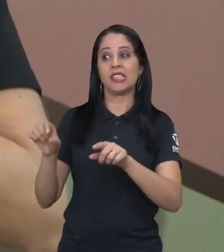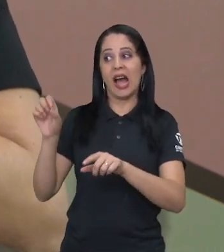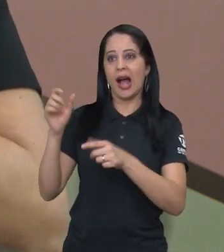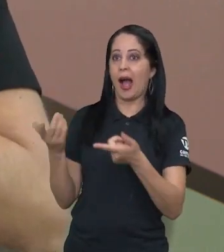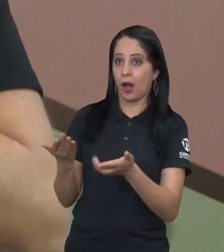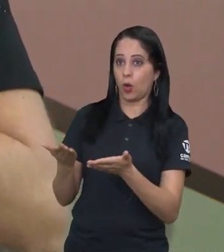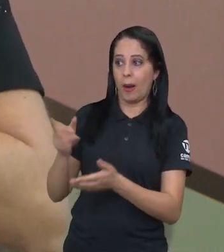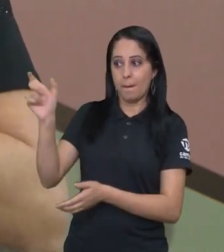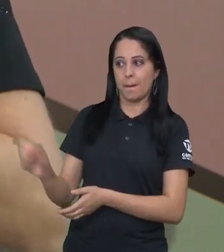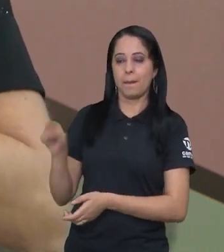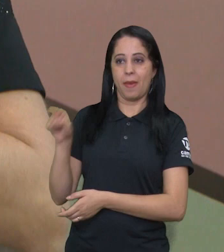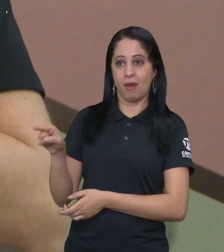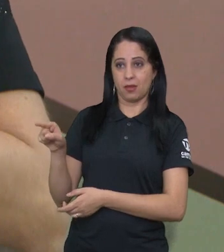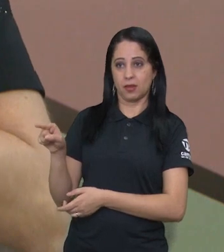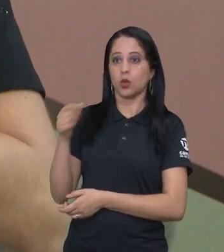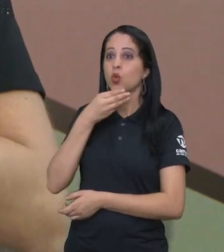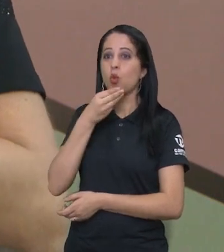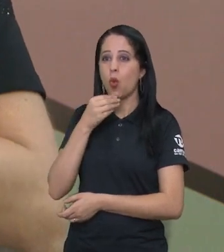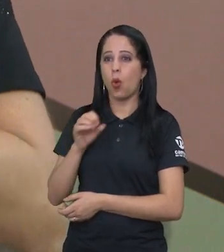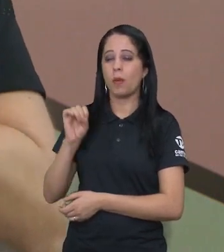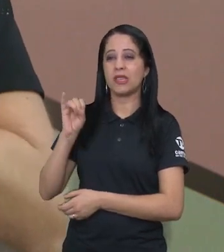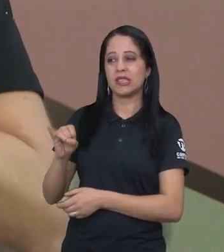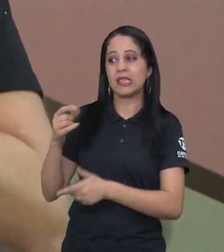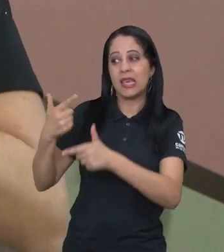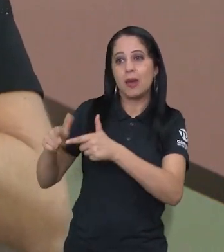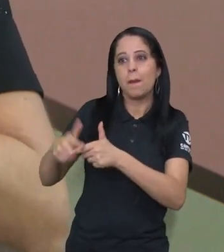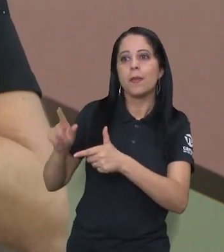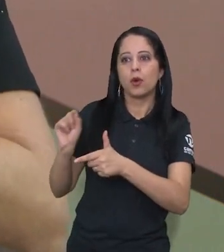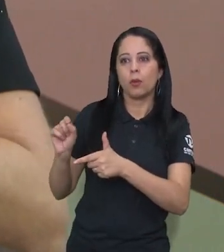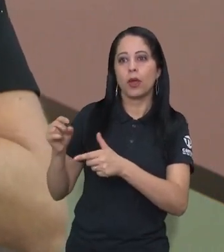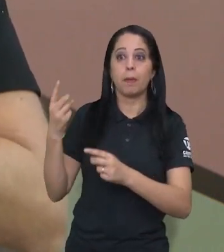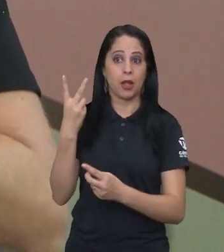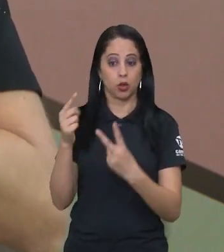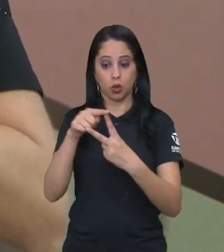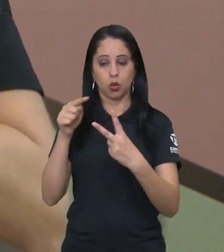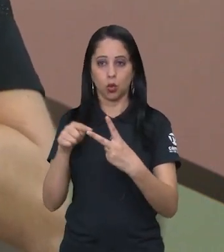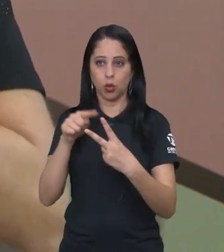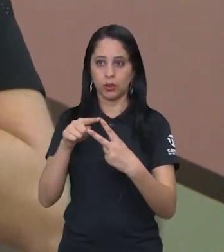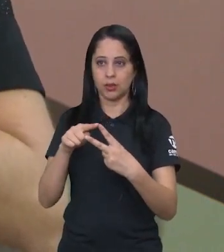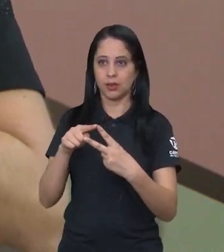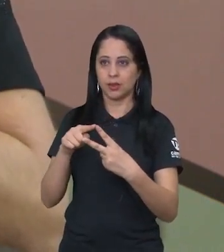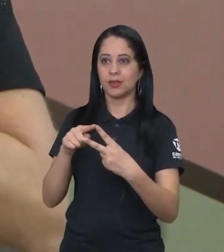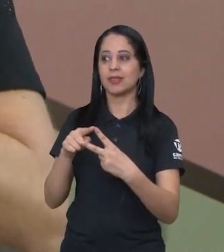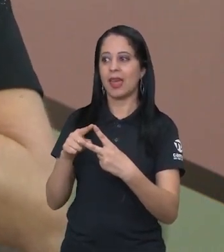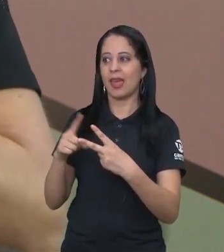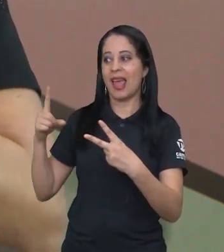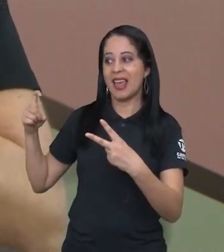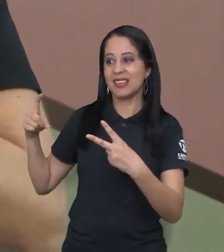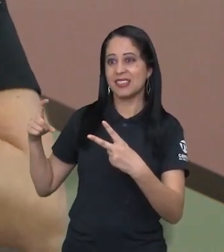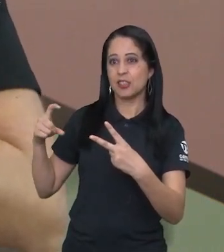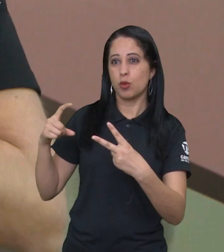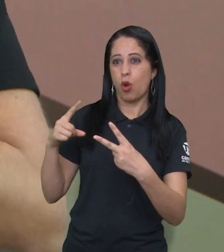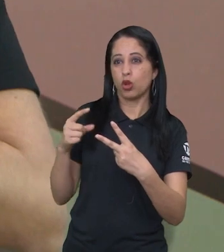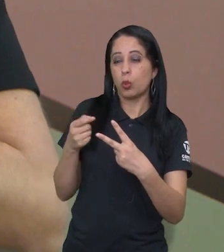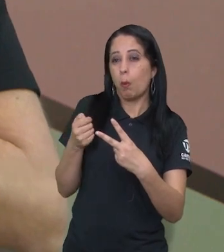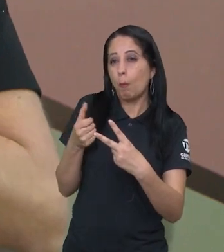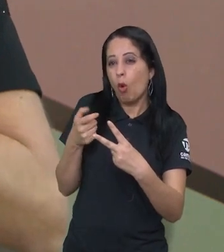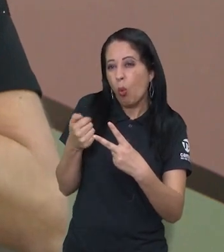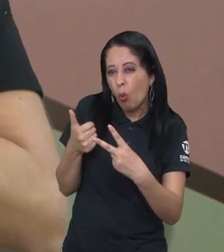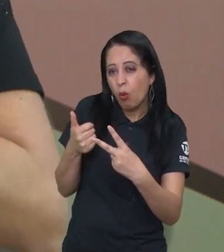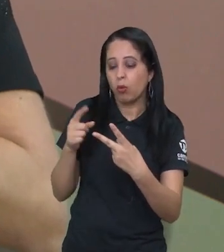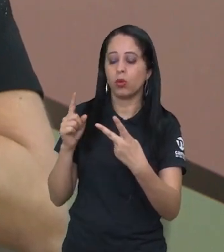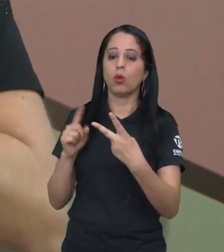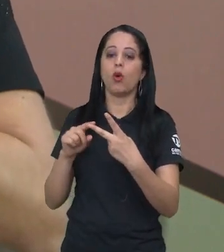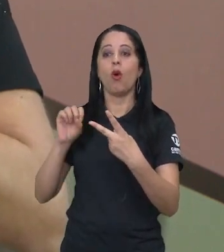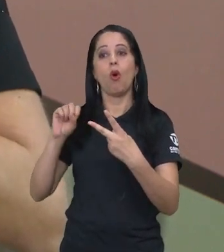no homem, a gente tem que pensar se tem algum problema, dois problemas que eu sempre falo no homem. Ou ele tem problema de produção de espermatozoide,